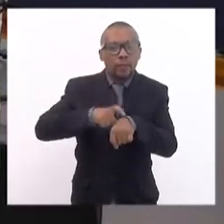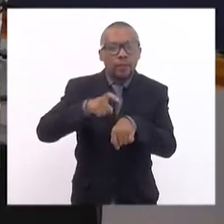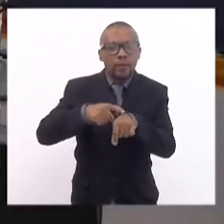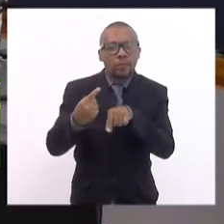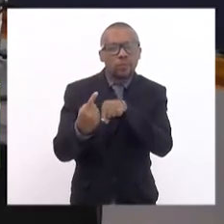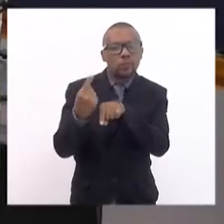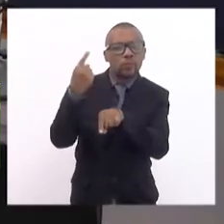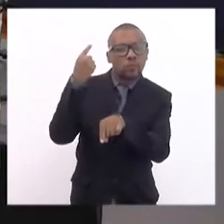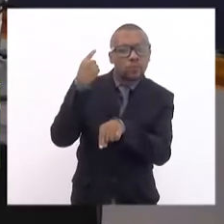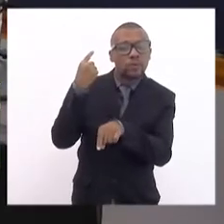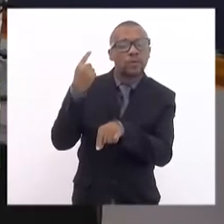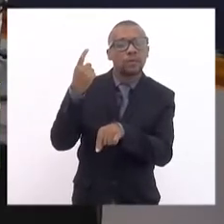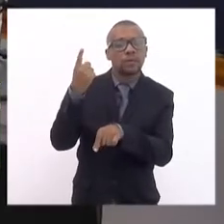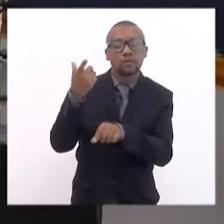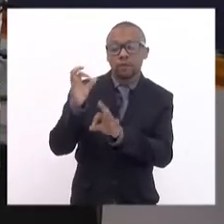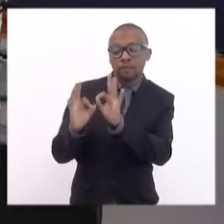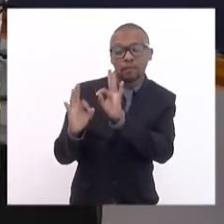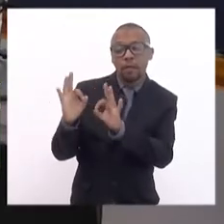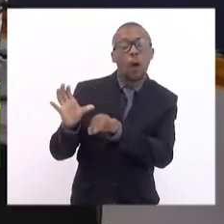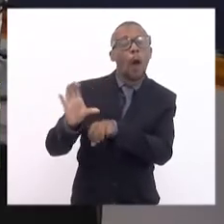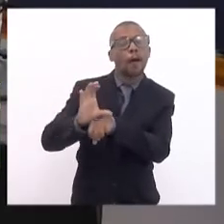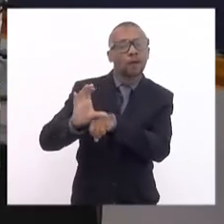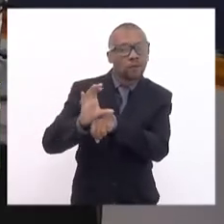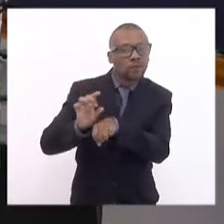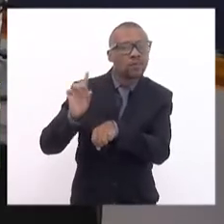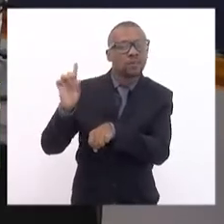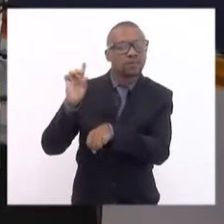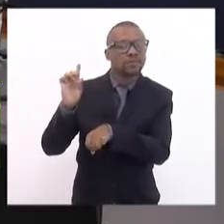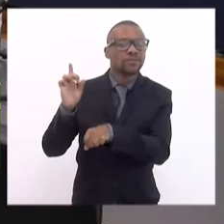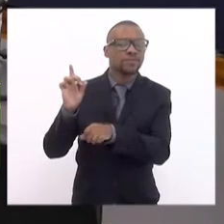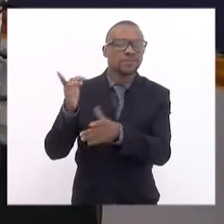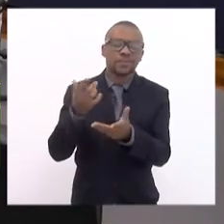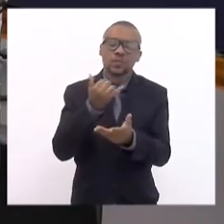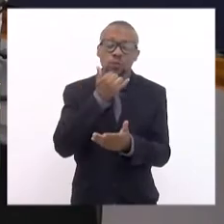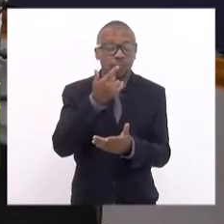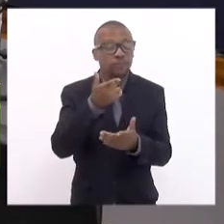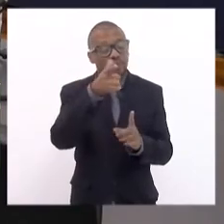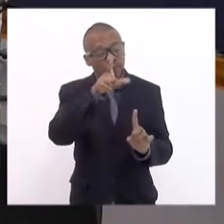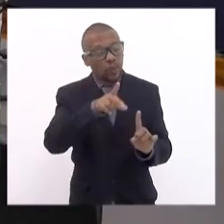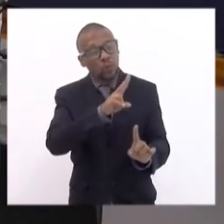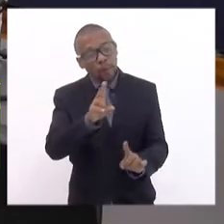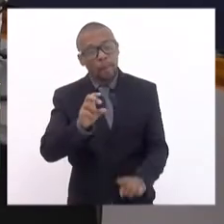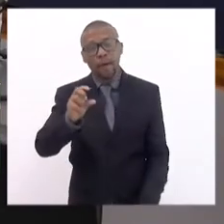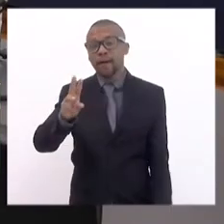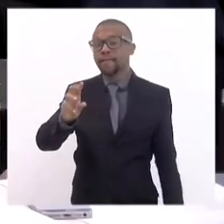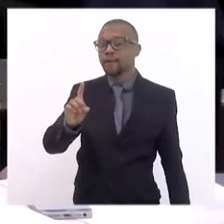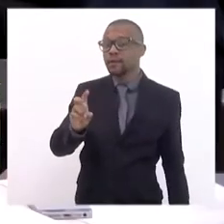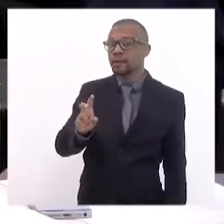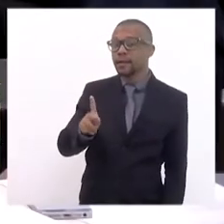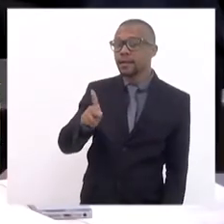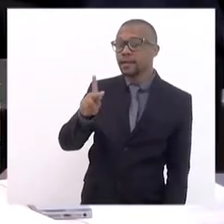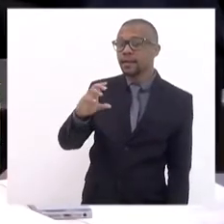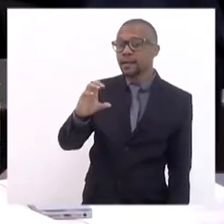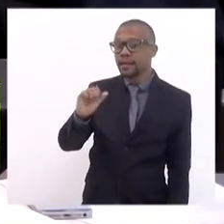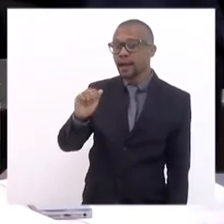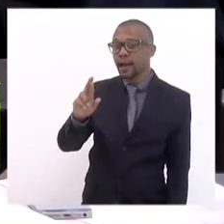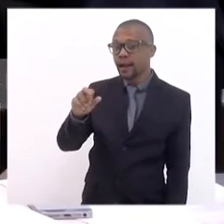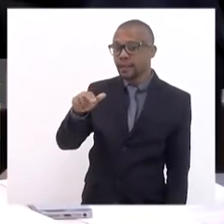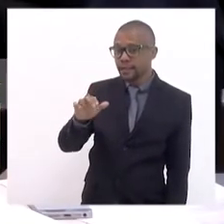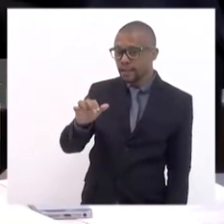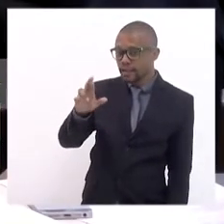constituinte. Imagino. Que era o gabinete do lado. Deputado Valdeque Carneiro, desculpe. Deputado Carlos Mink,